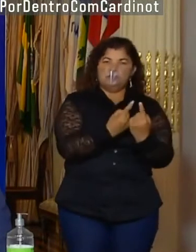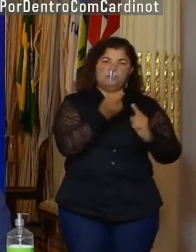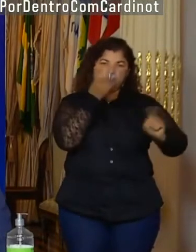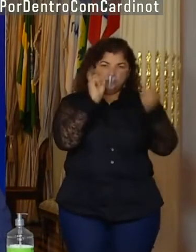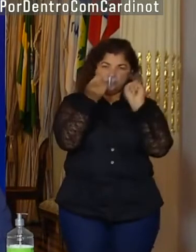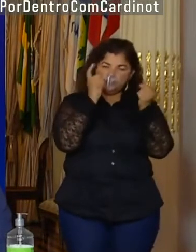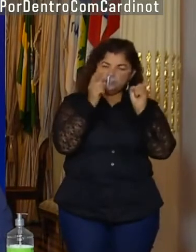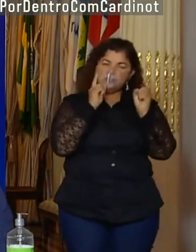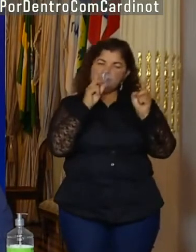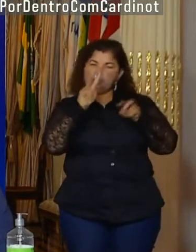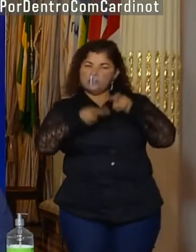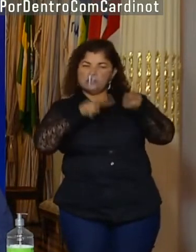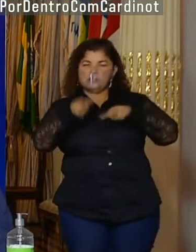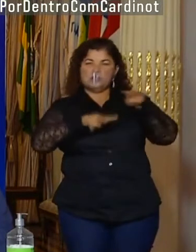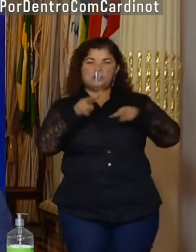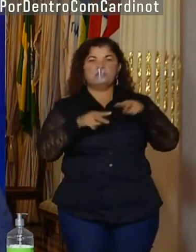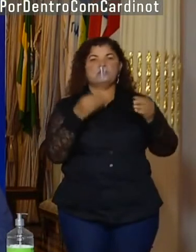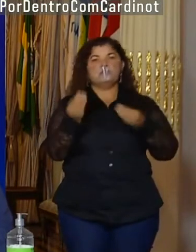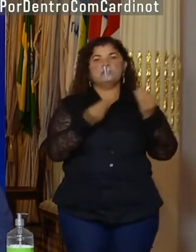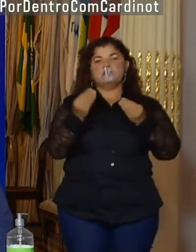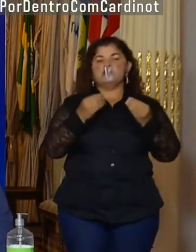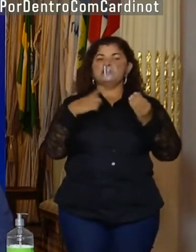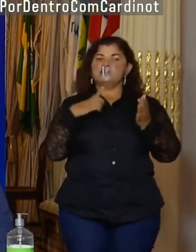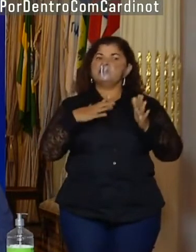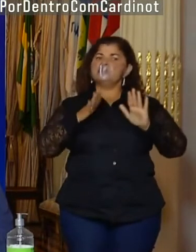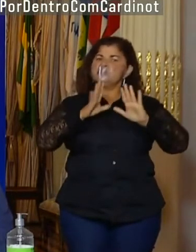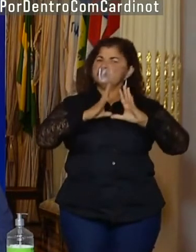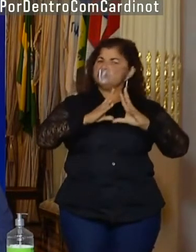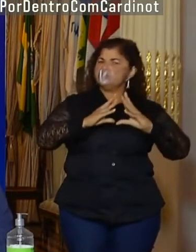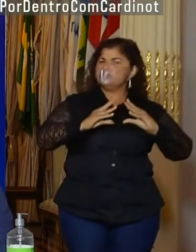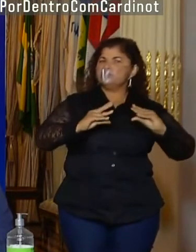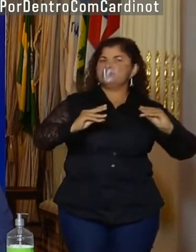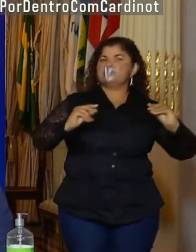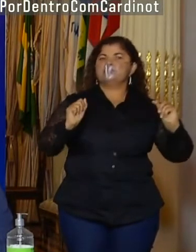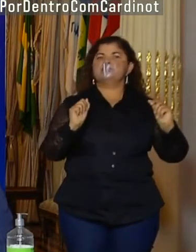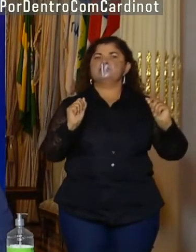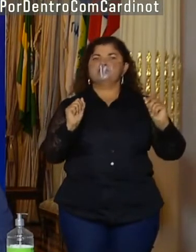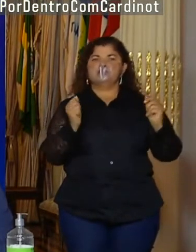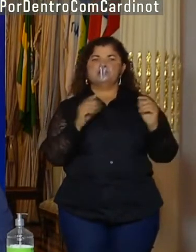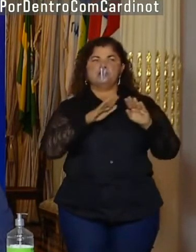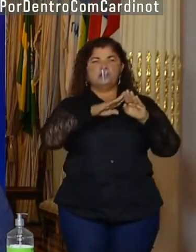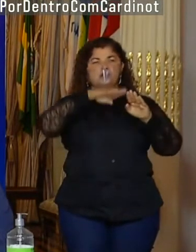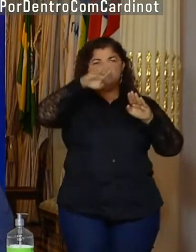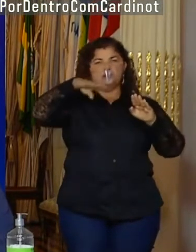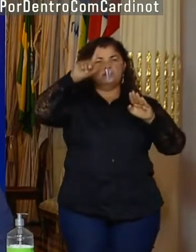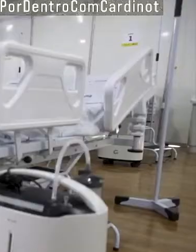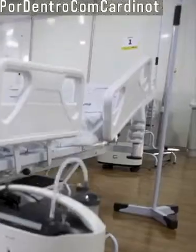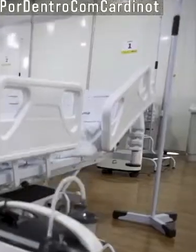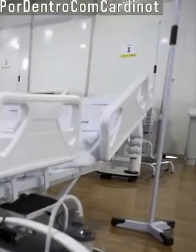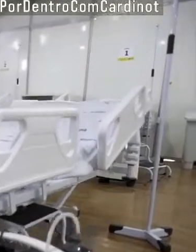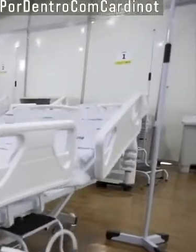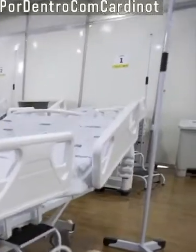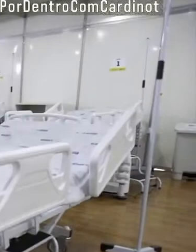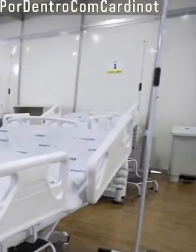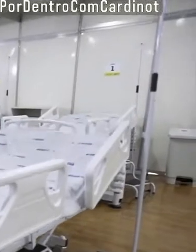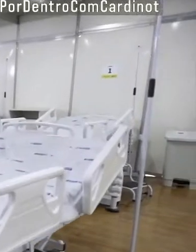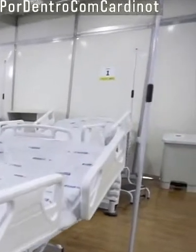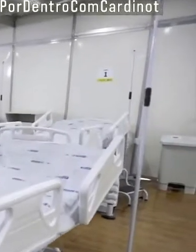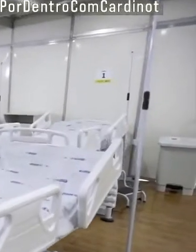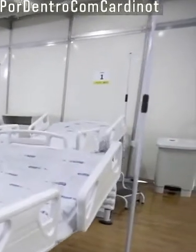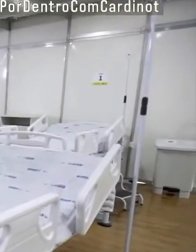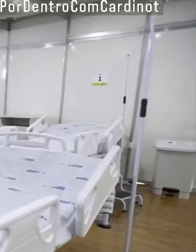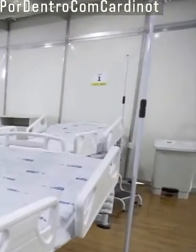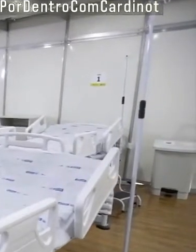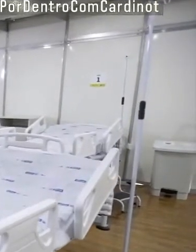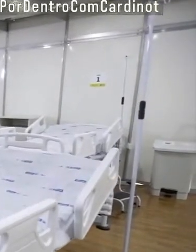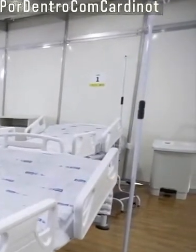Continuamos observando uma tendência geral de estabilização e redução da curva epidêmica no estado. E ao longo dos últimos dias,